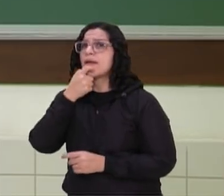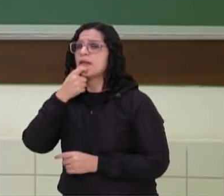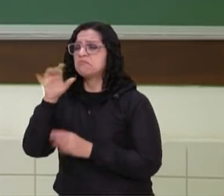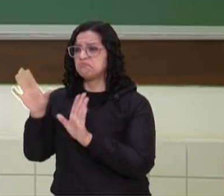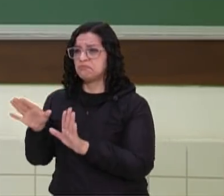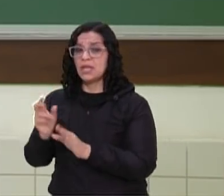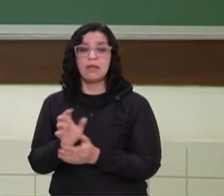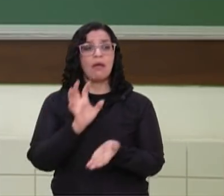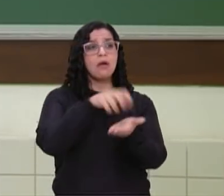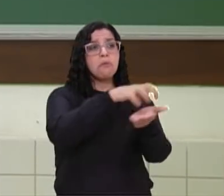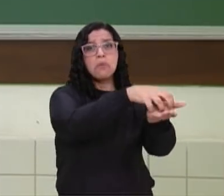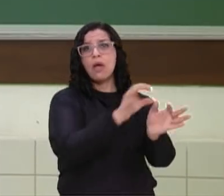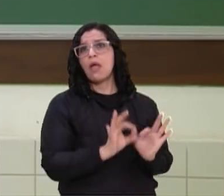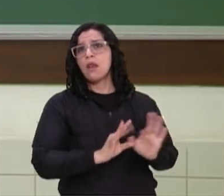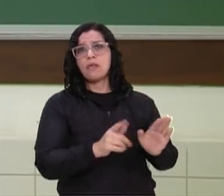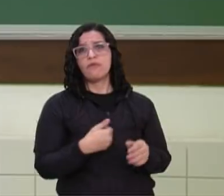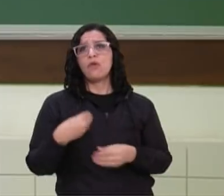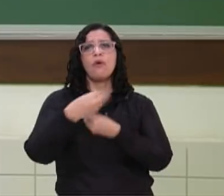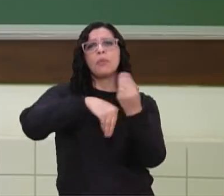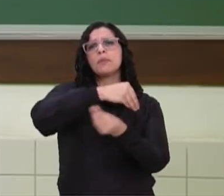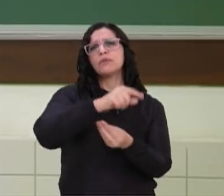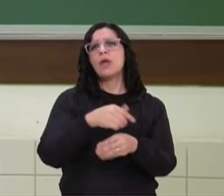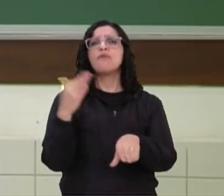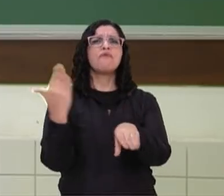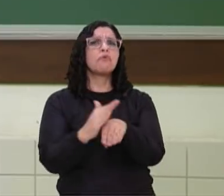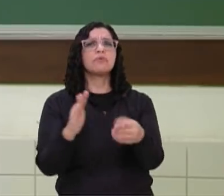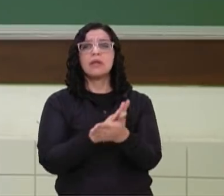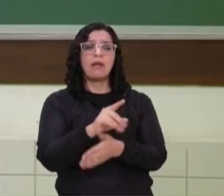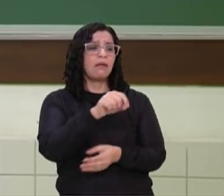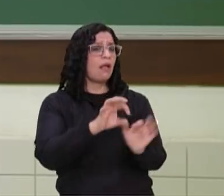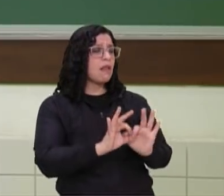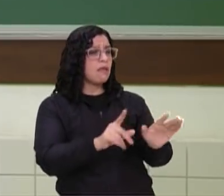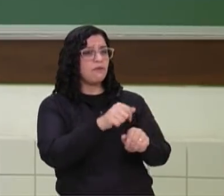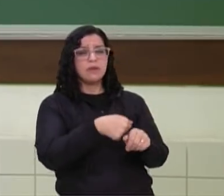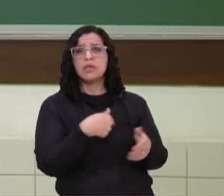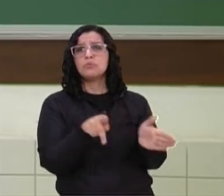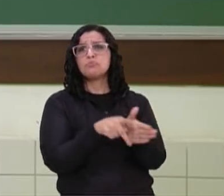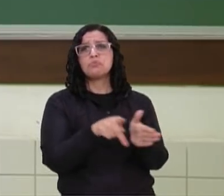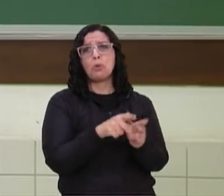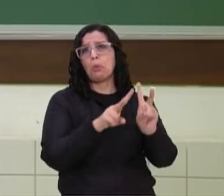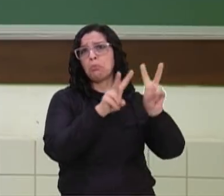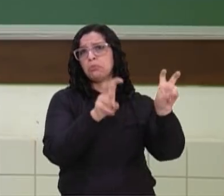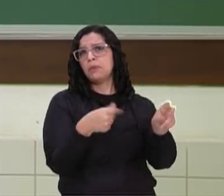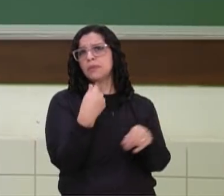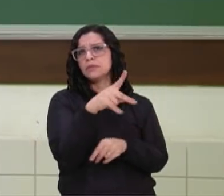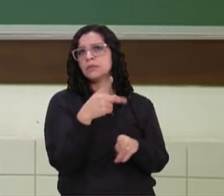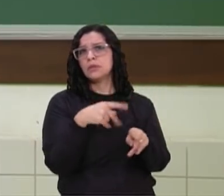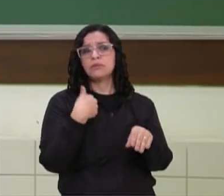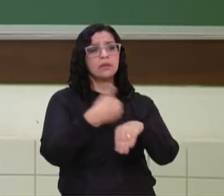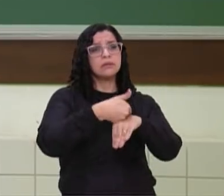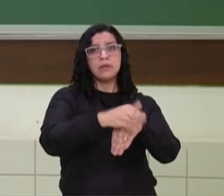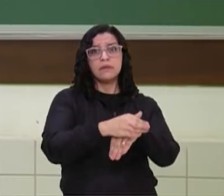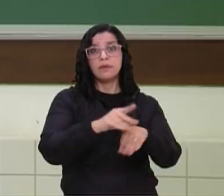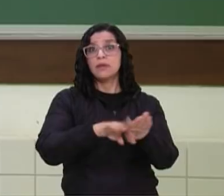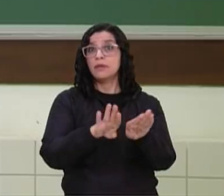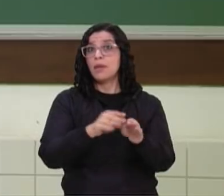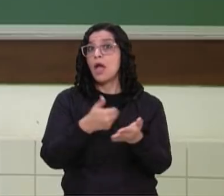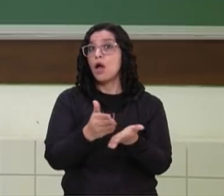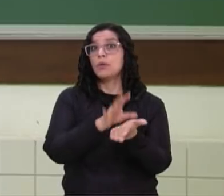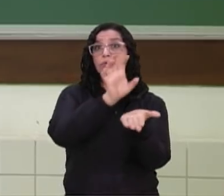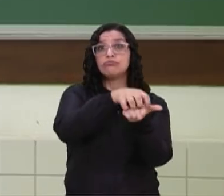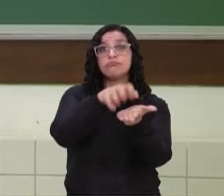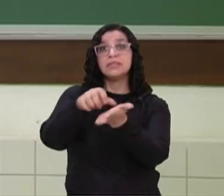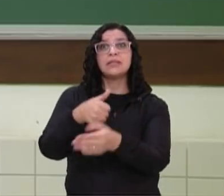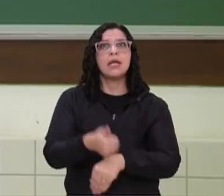envolviam com os assuntos da colônia. Eles deixavam essa colônia livre para seus próprios assuntos. Muitas dessas colônias, elas criavam o seu